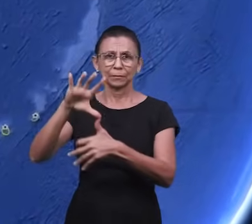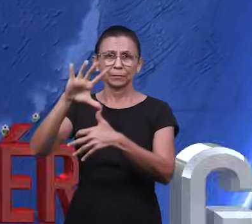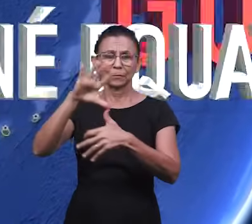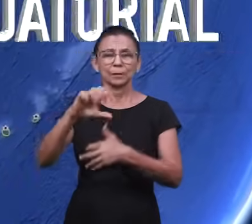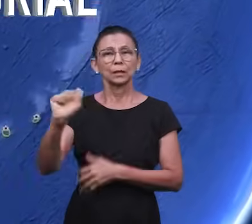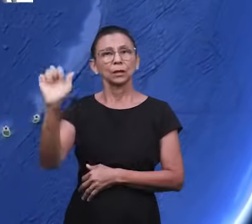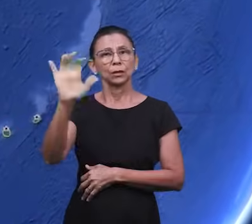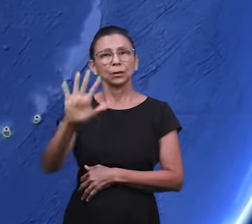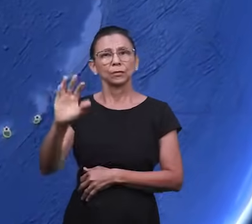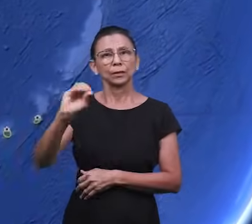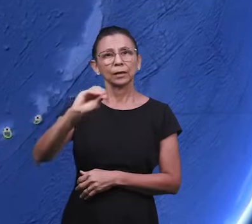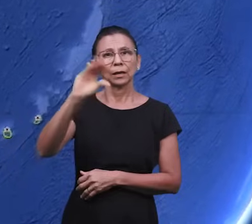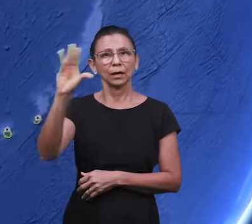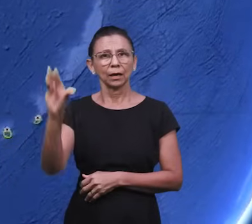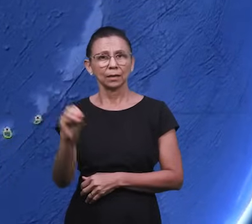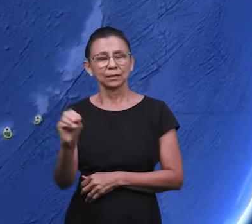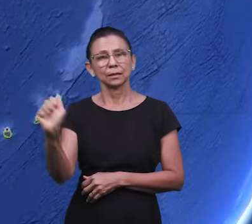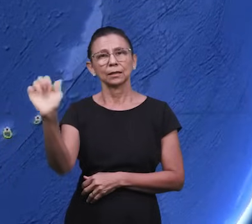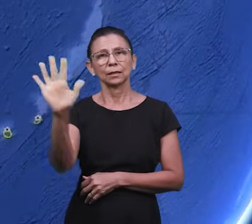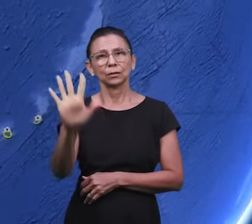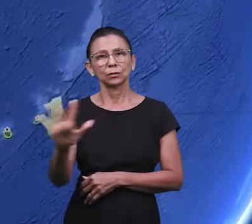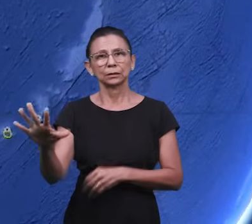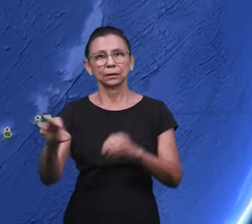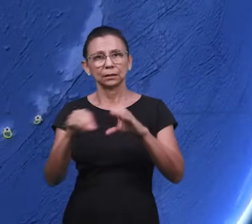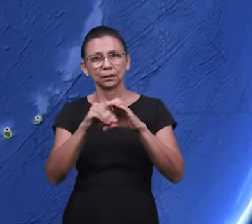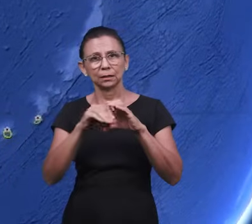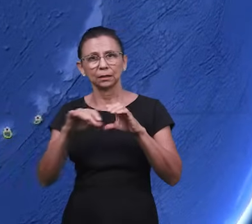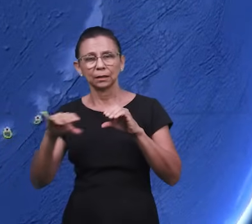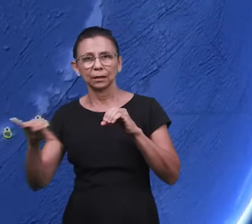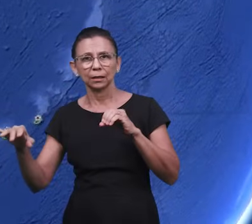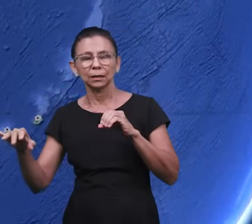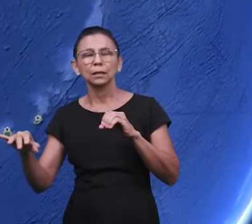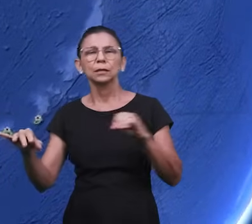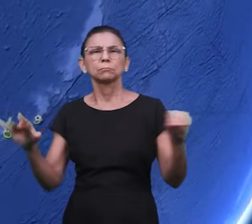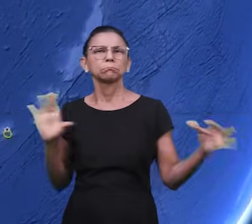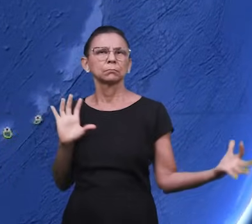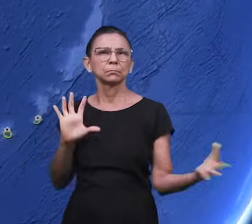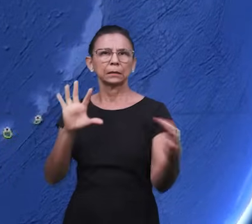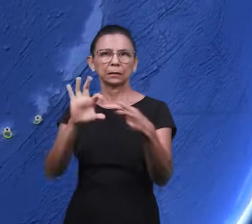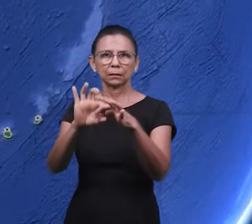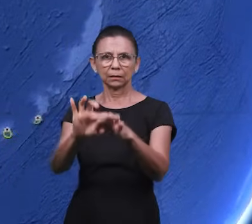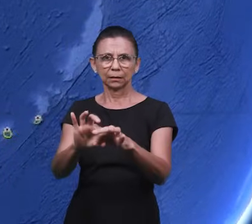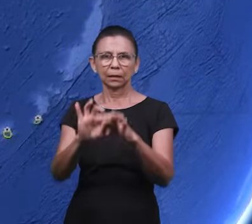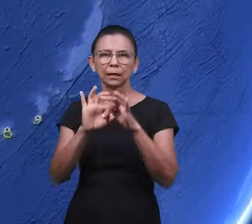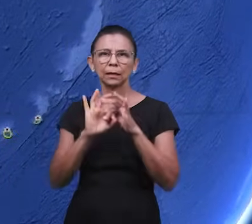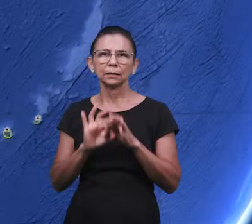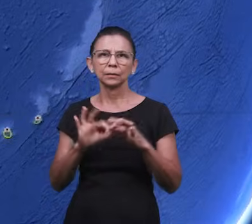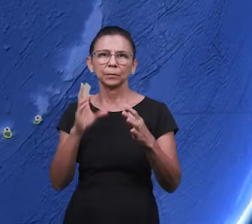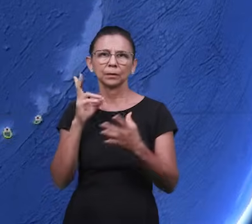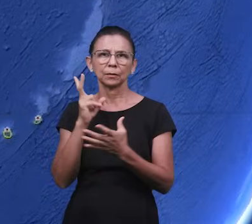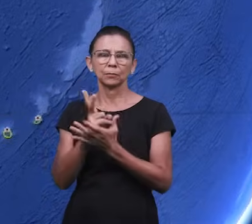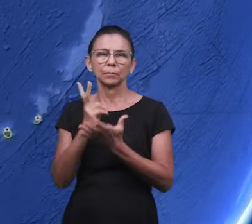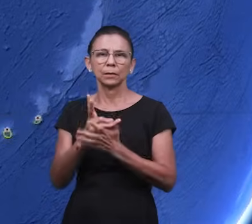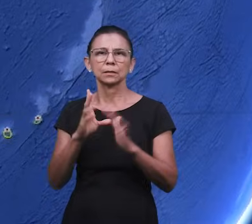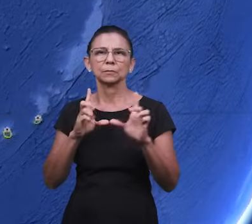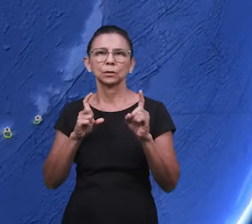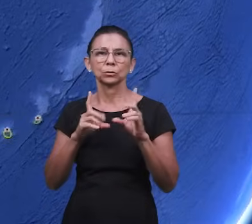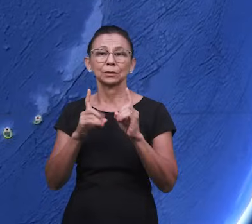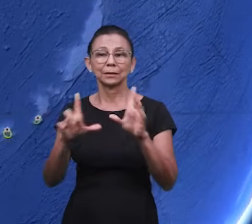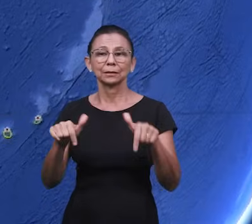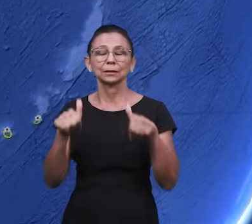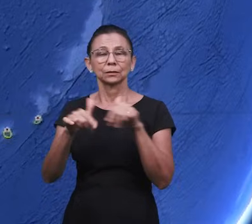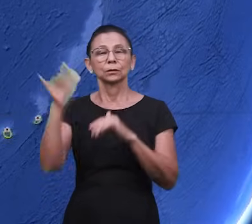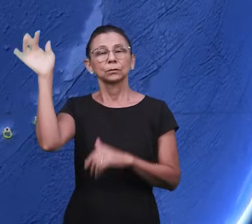3 Américas, Europa, África, Ásia e Oceania, conectadas pela mesma doutrina,